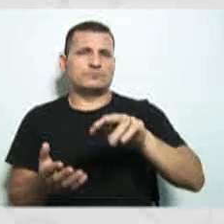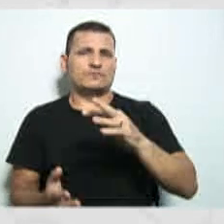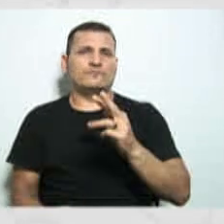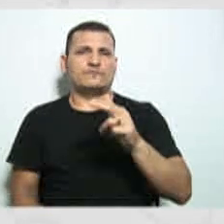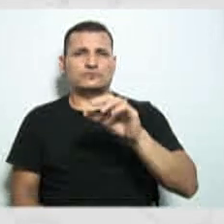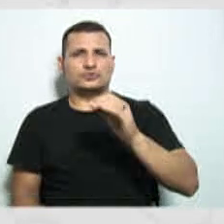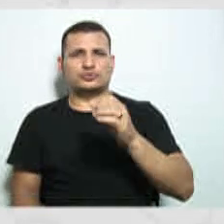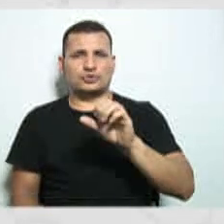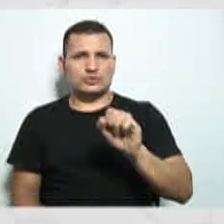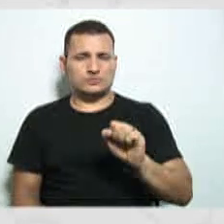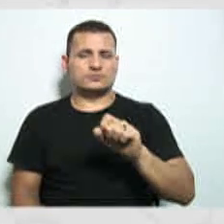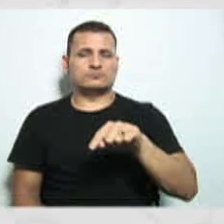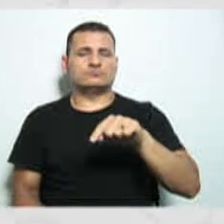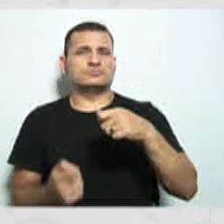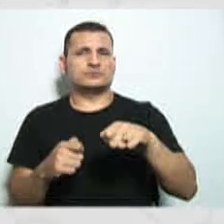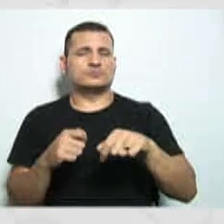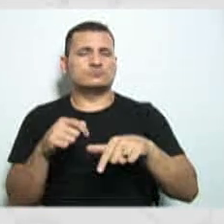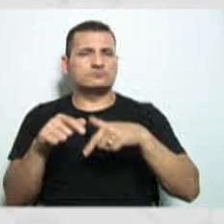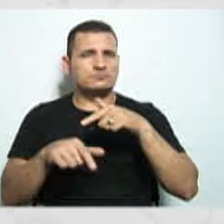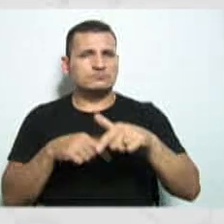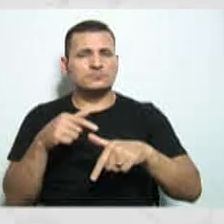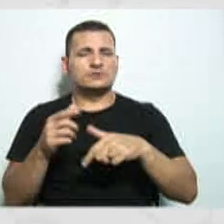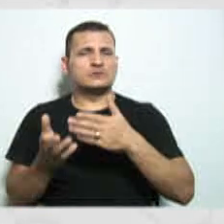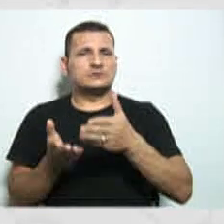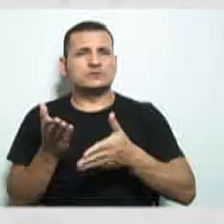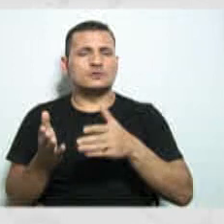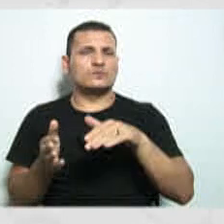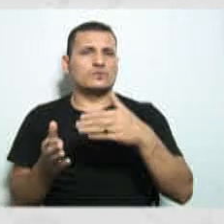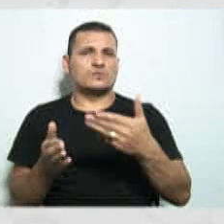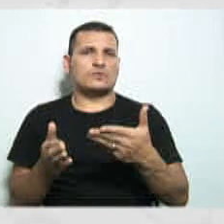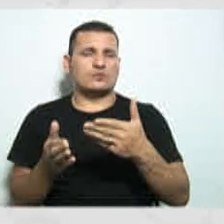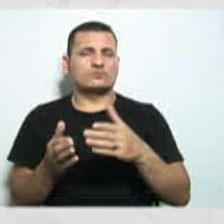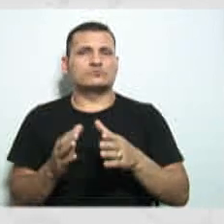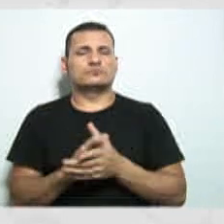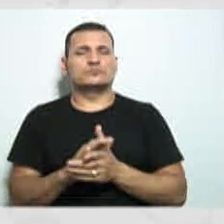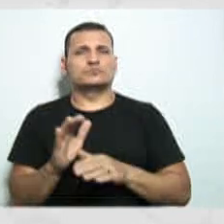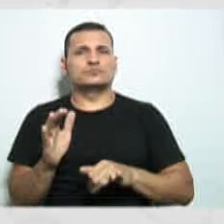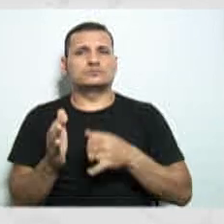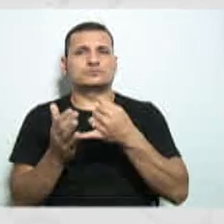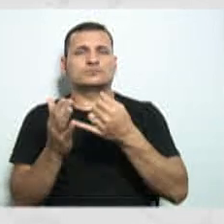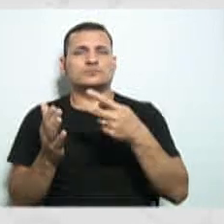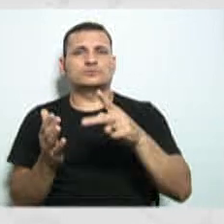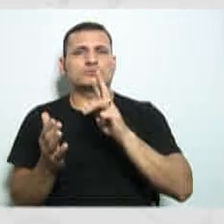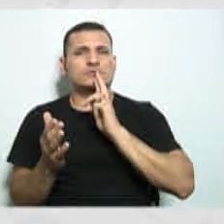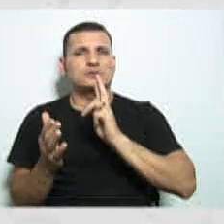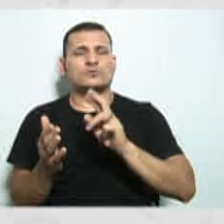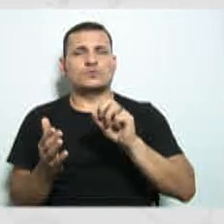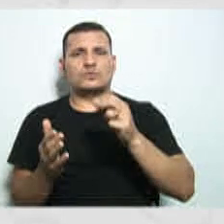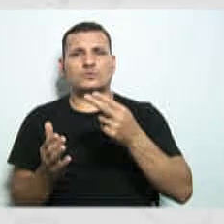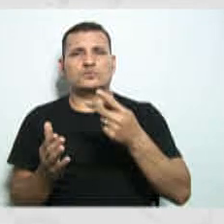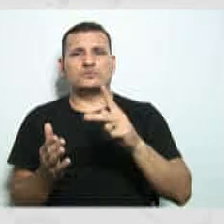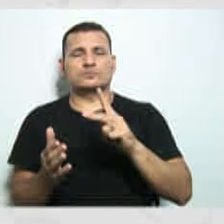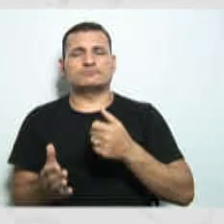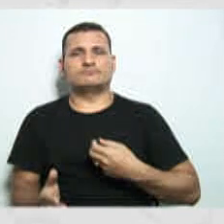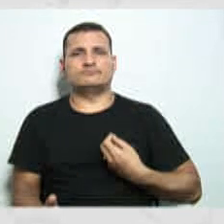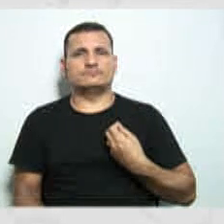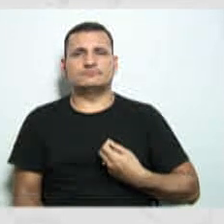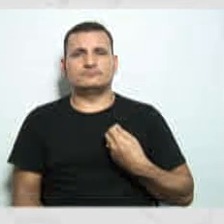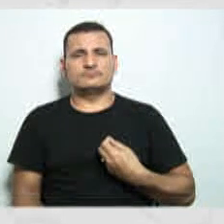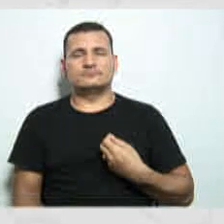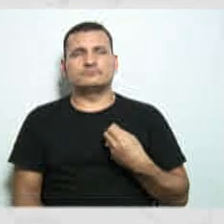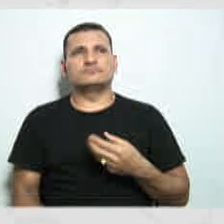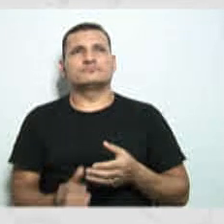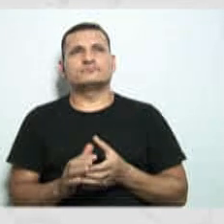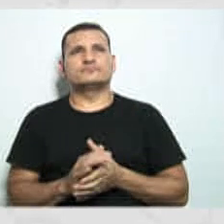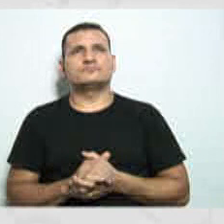desempenhar, as necessidades que deve atender, buscando justificar sua razão ou sua existência, tá ok? E aí, é